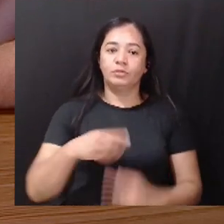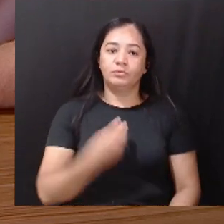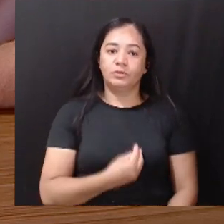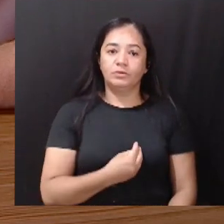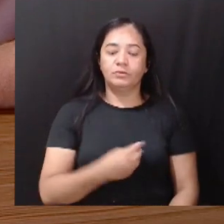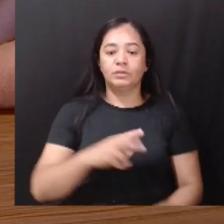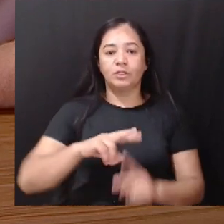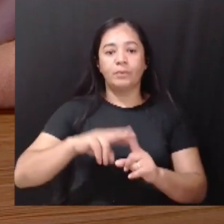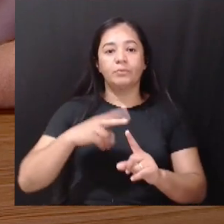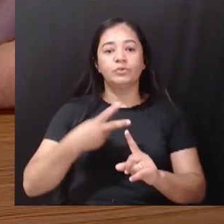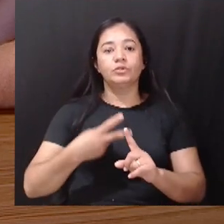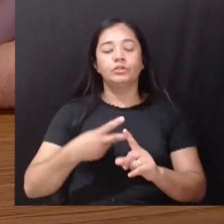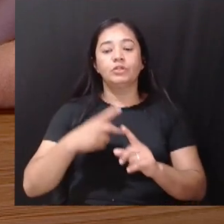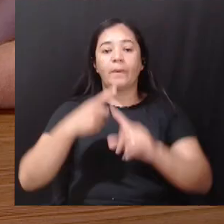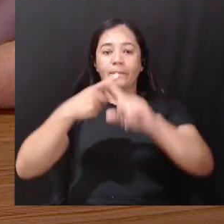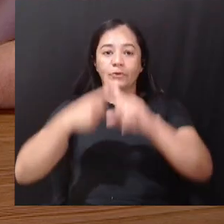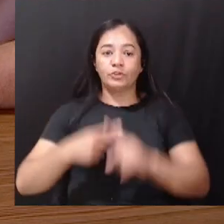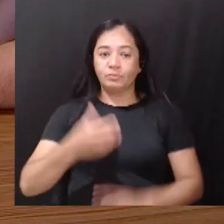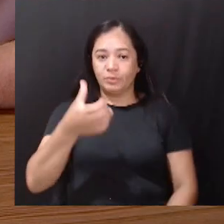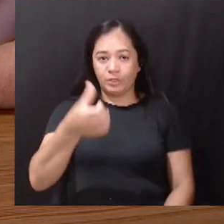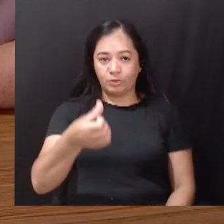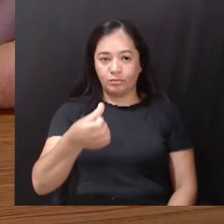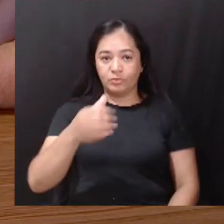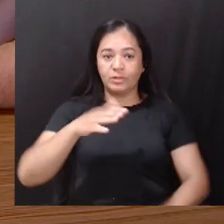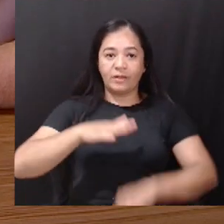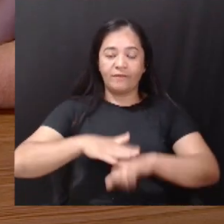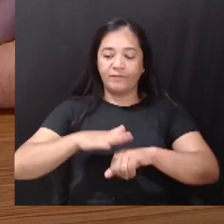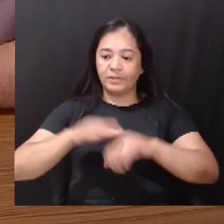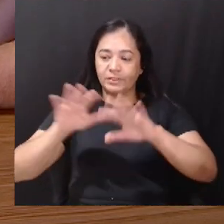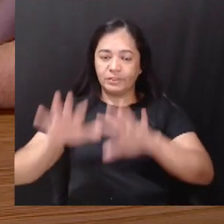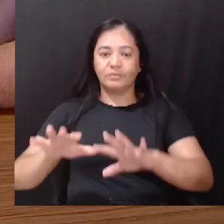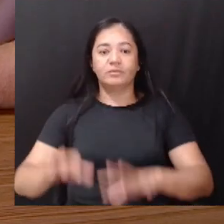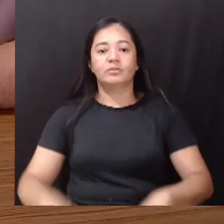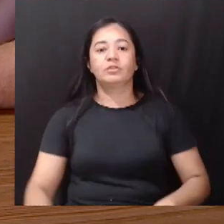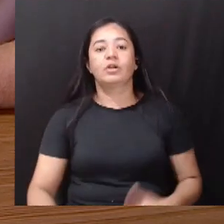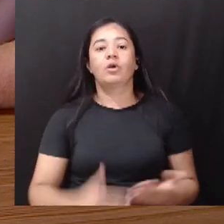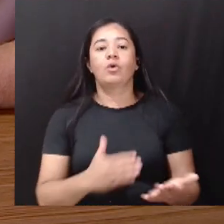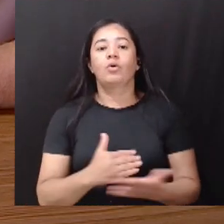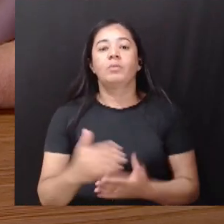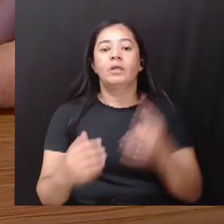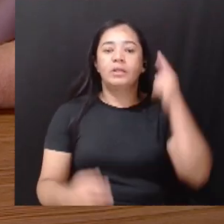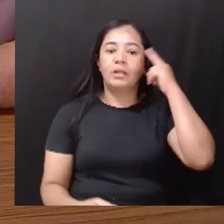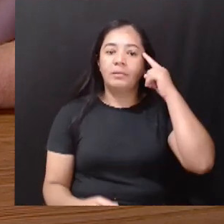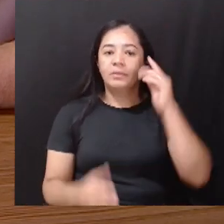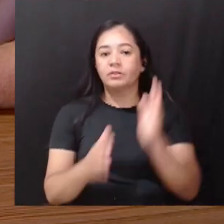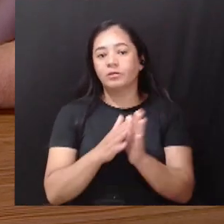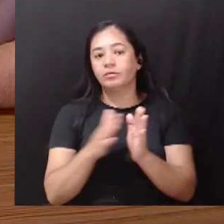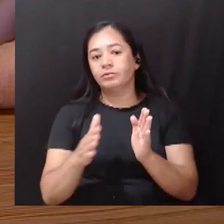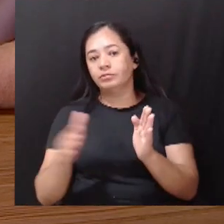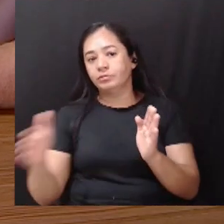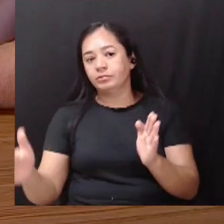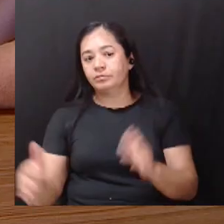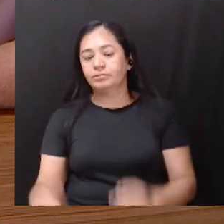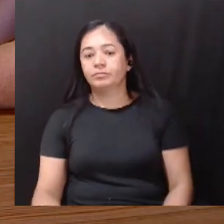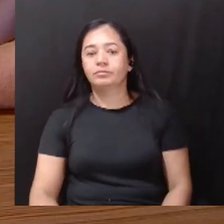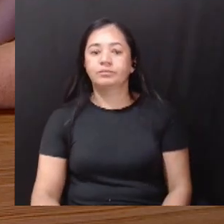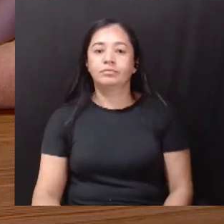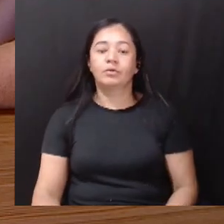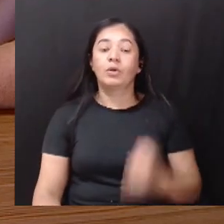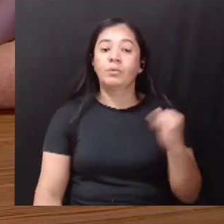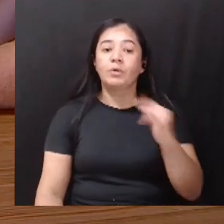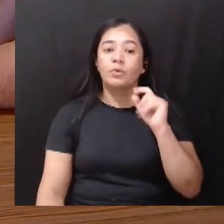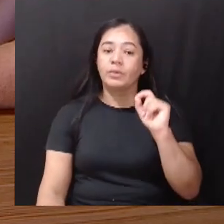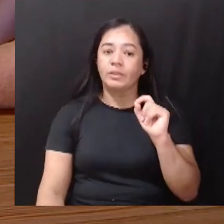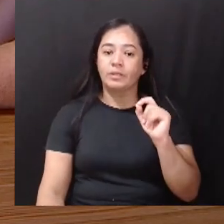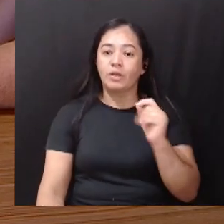por 6. Feito isso, aí sim eu começo a pensar em médio e longo prazo. O ponto mais importante é começar. O